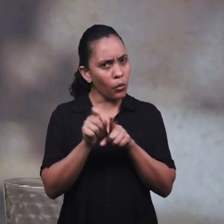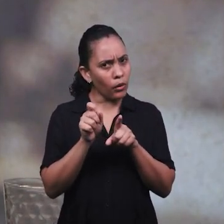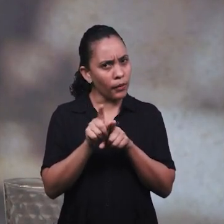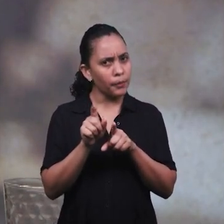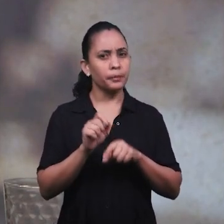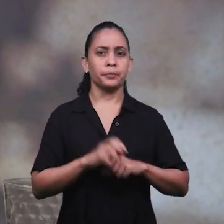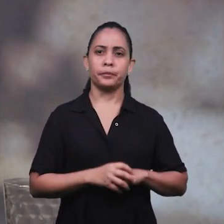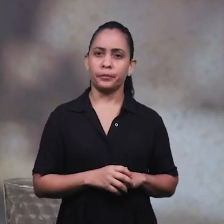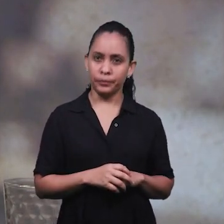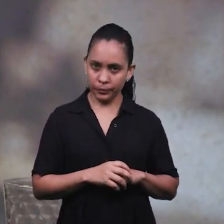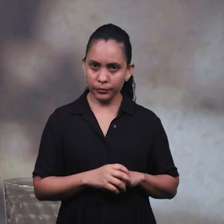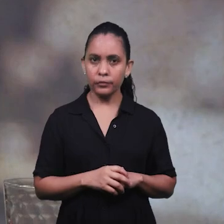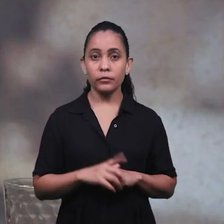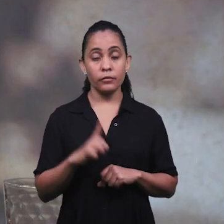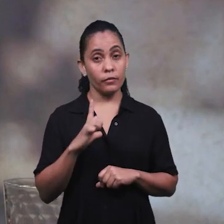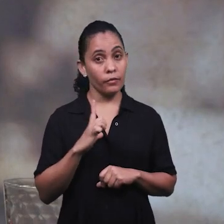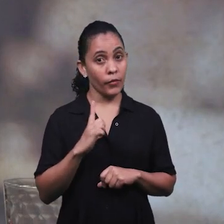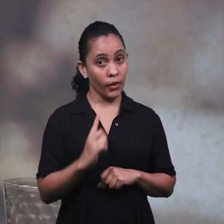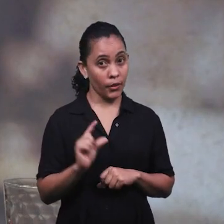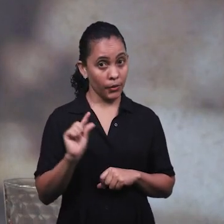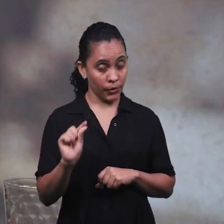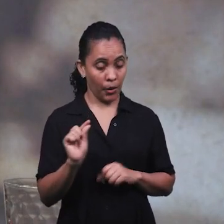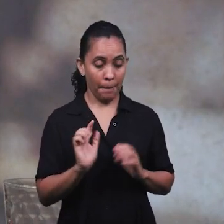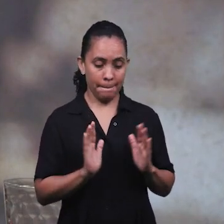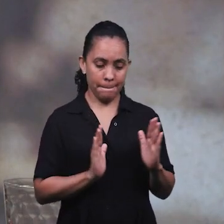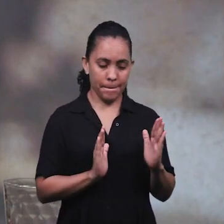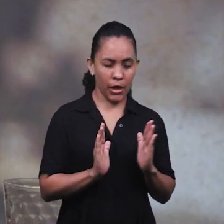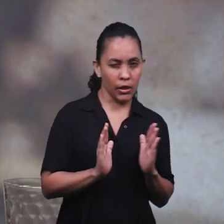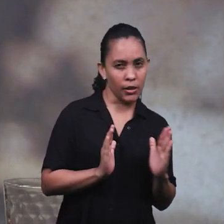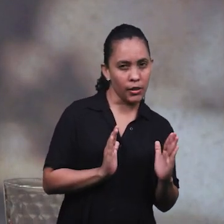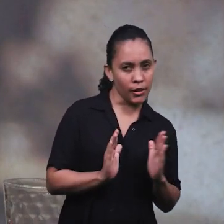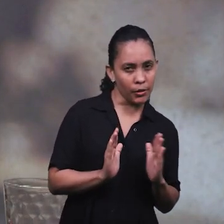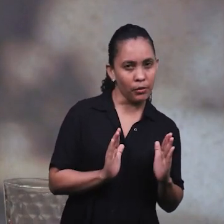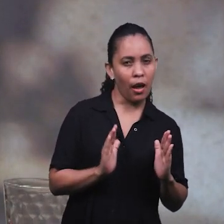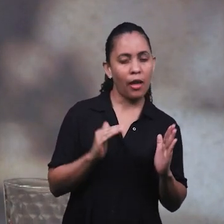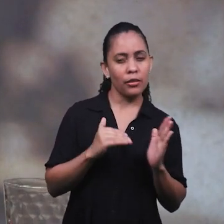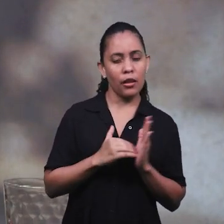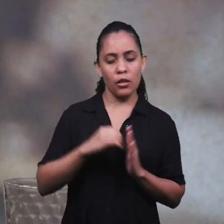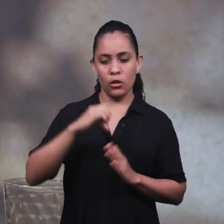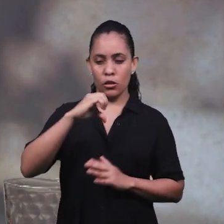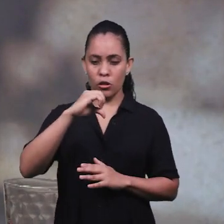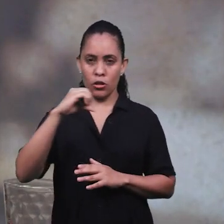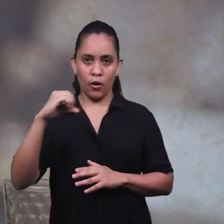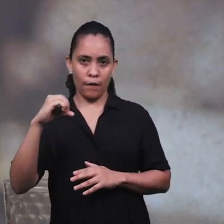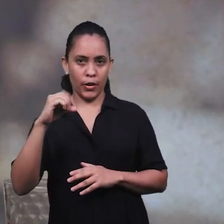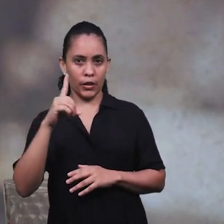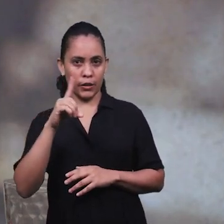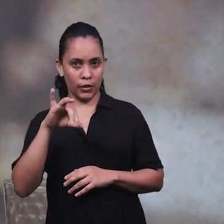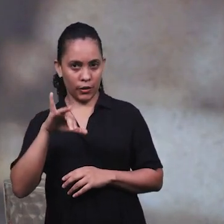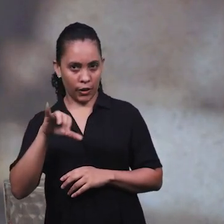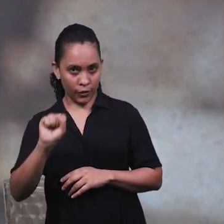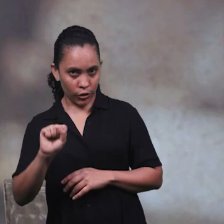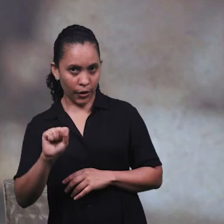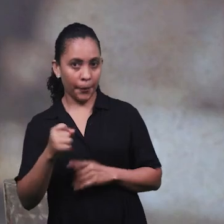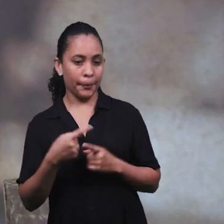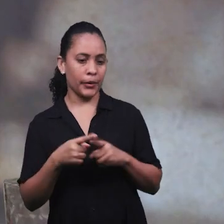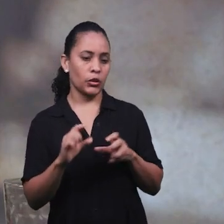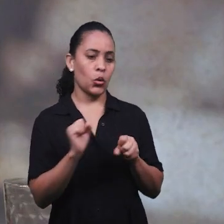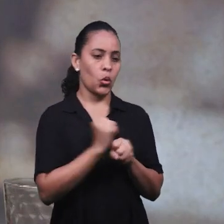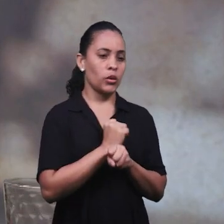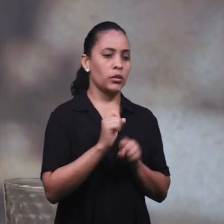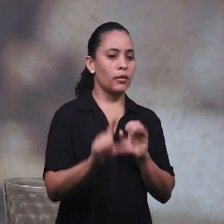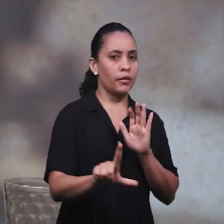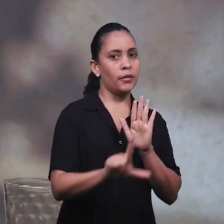imobiliárias, você tem uma locação de temporada, que é de até 90 dias. Mas na época da construção daquela